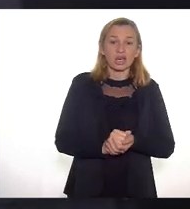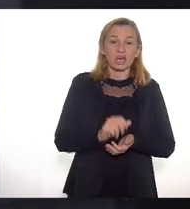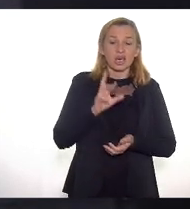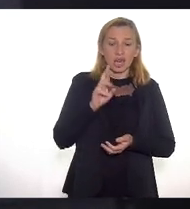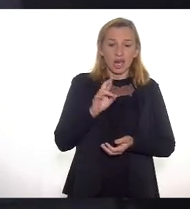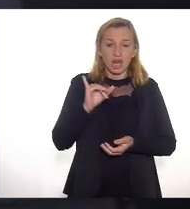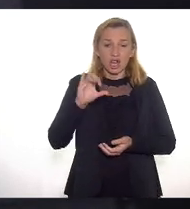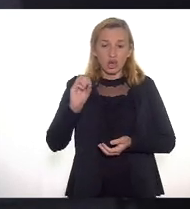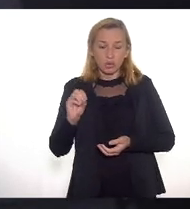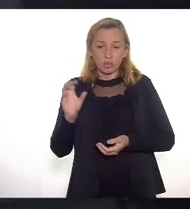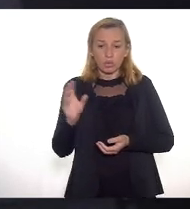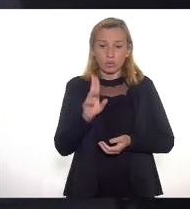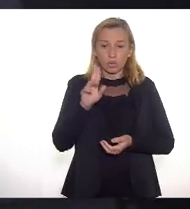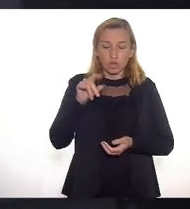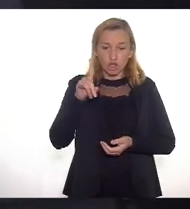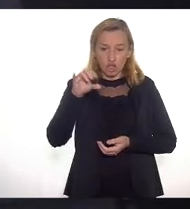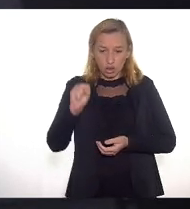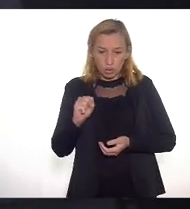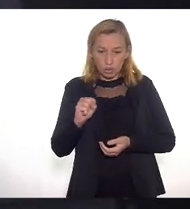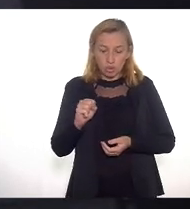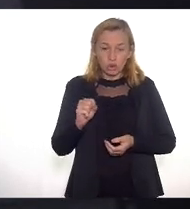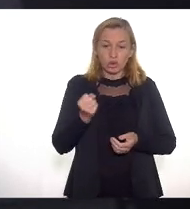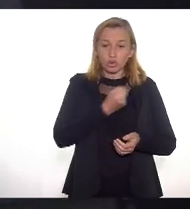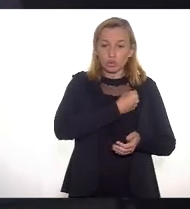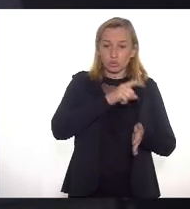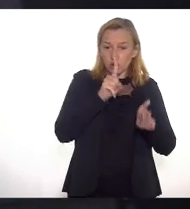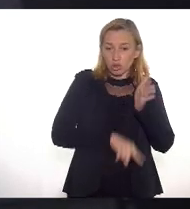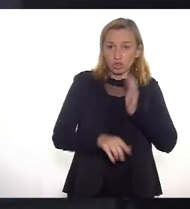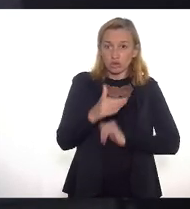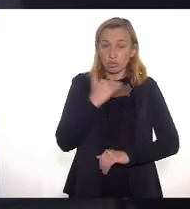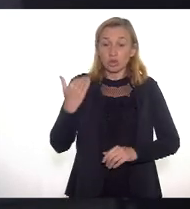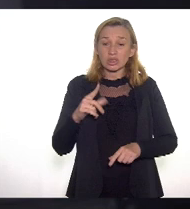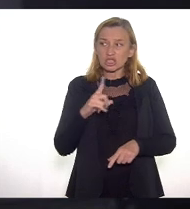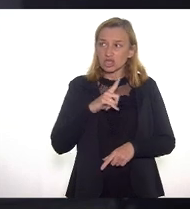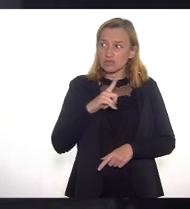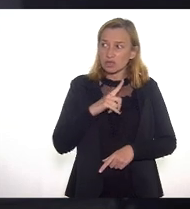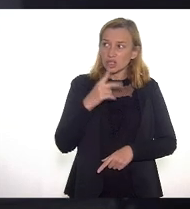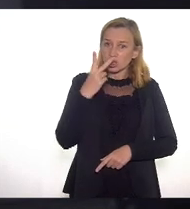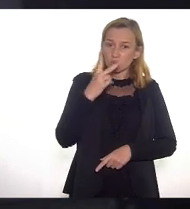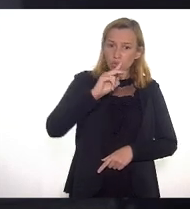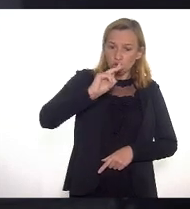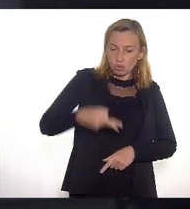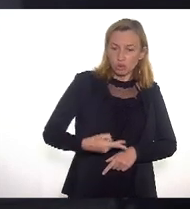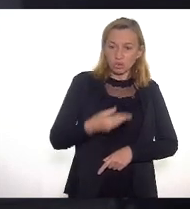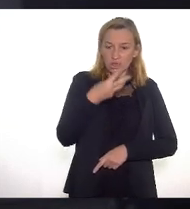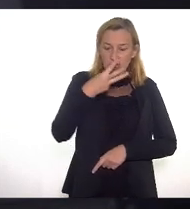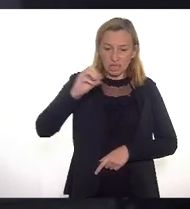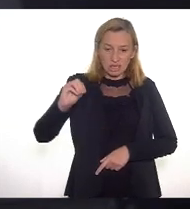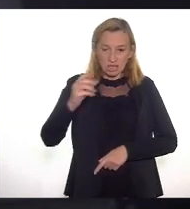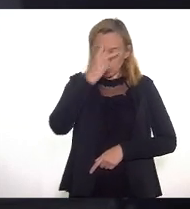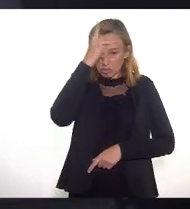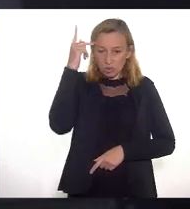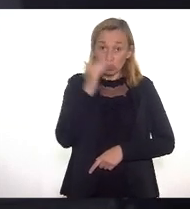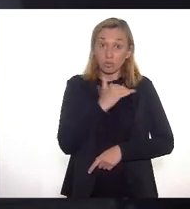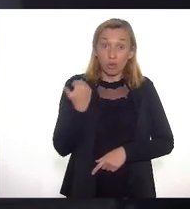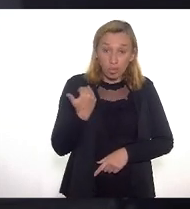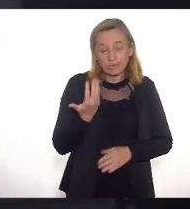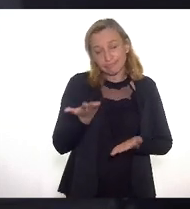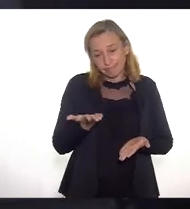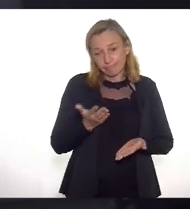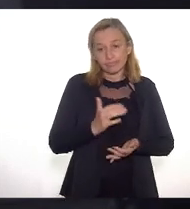que hoje concentra o menor número de mortes, mas nós tivemos 2.300 mortes. Né?